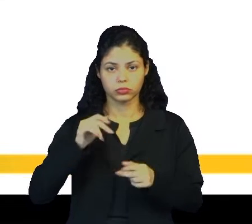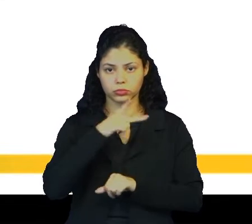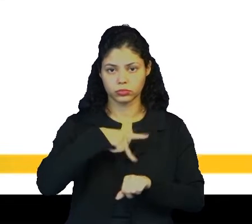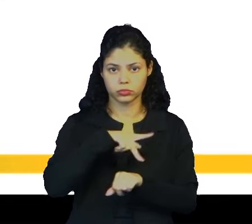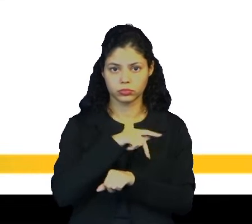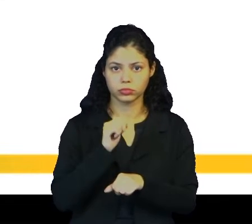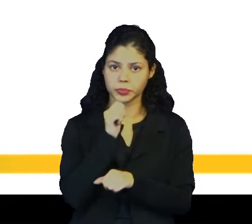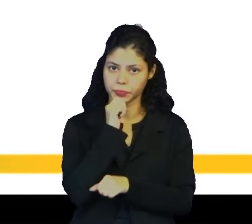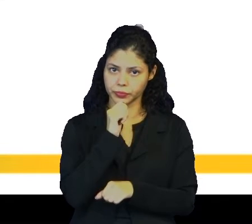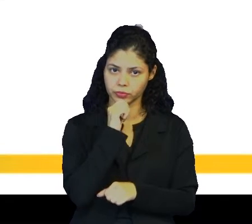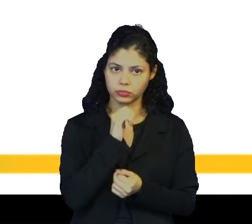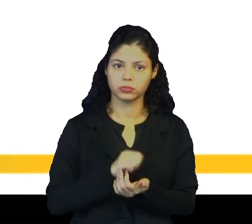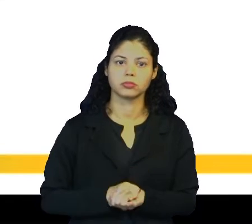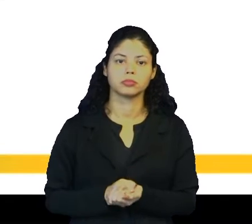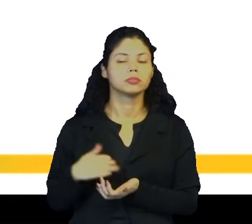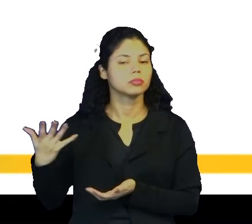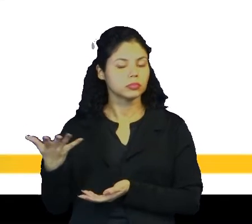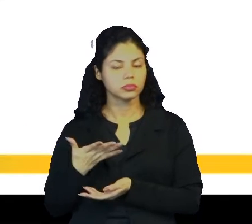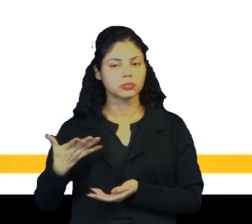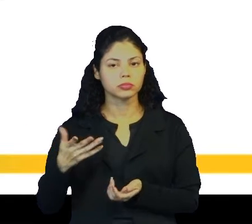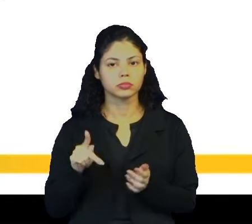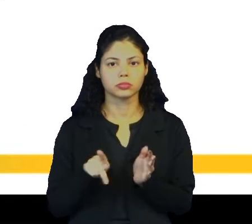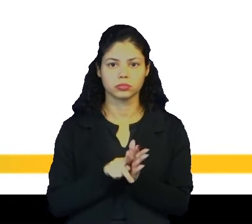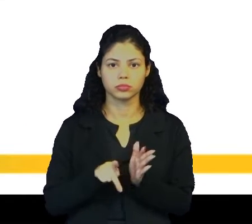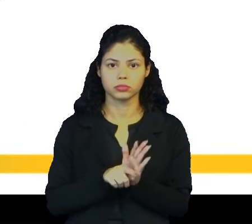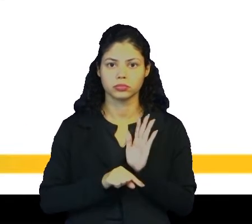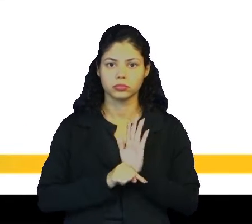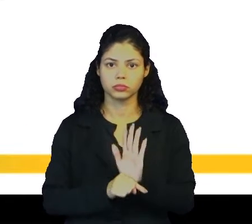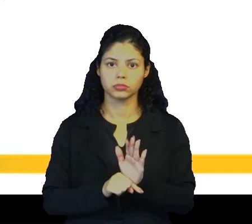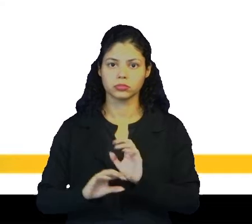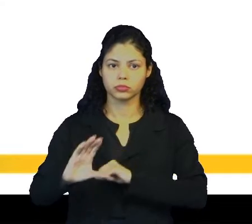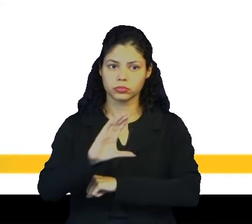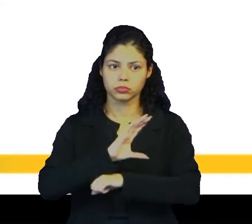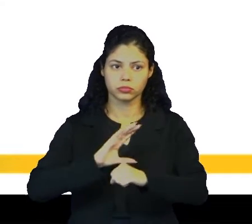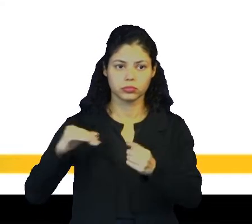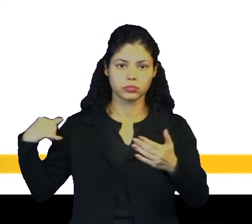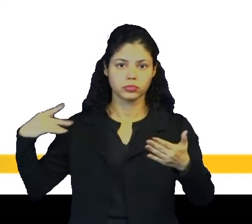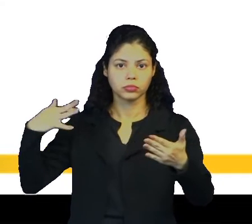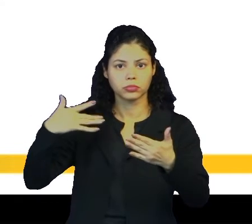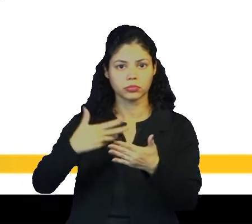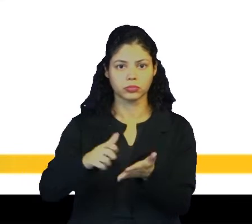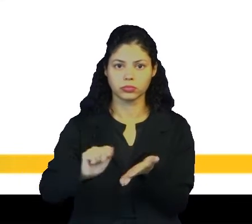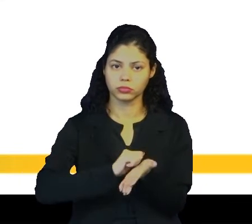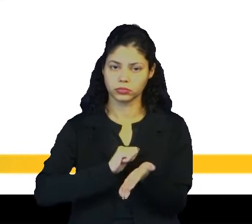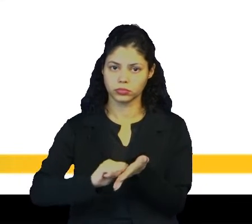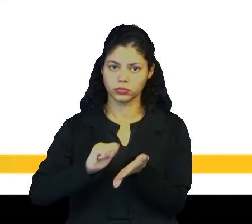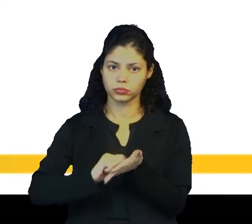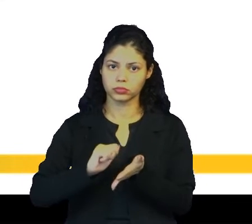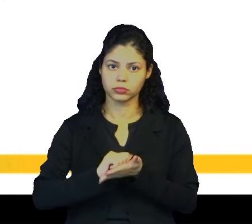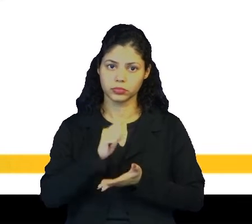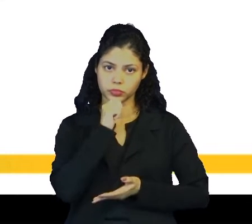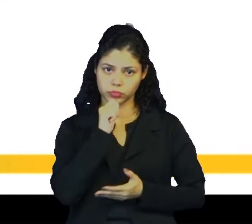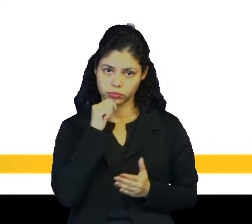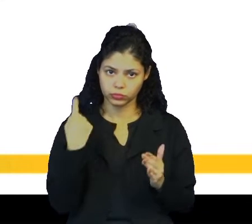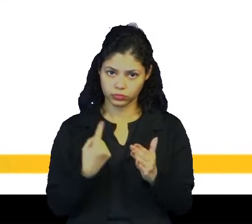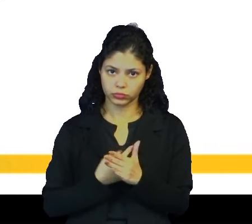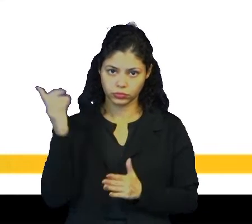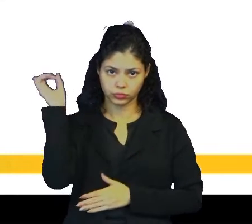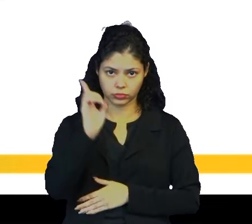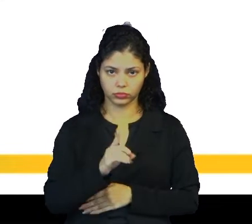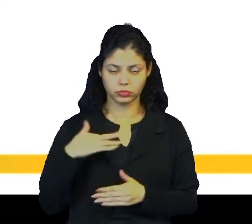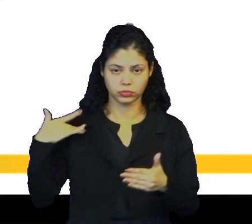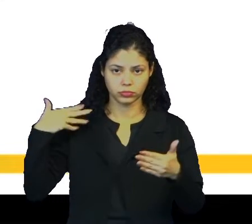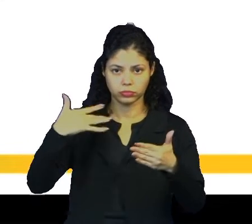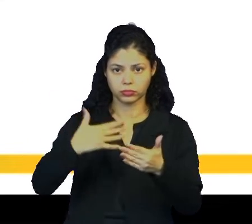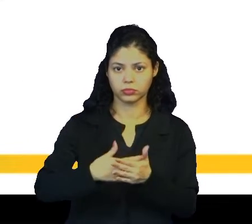Algo básico, né, para os revolucionários, né, foi a promulgação das constituições escritas, né, que incluíam os direitos